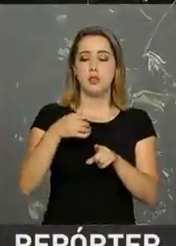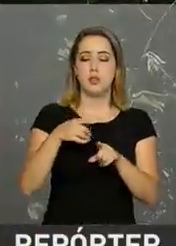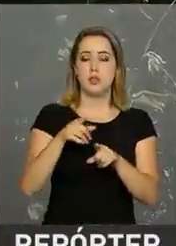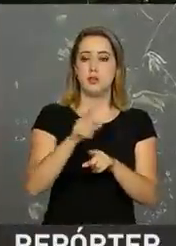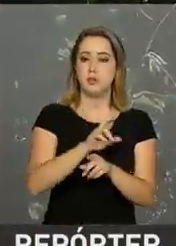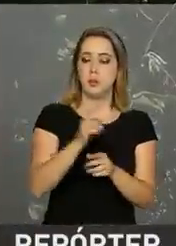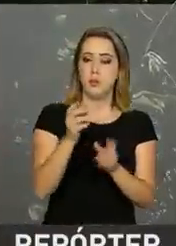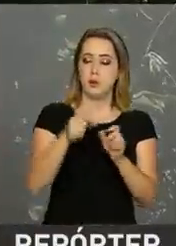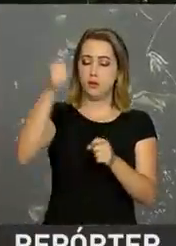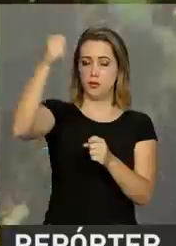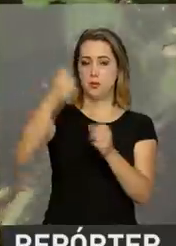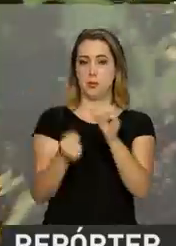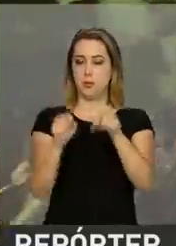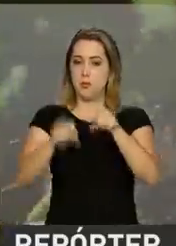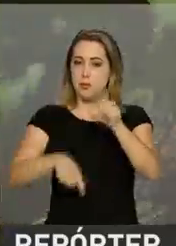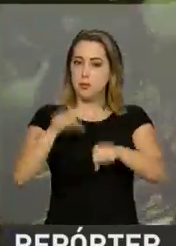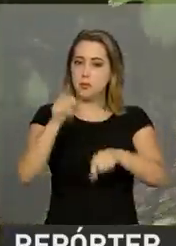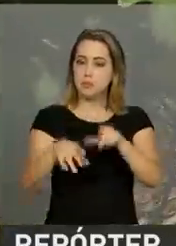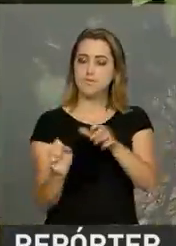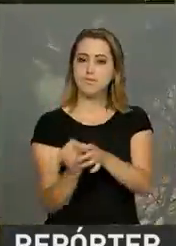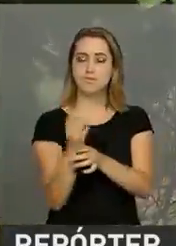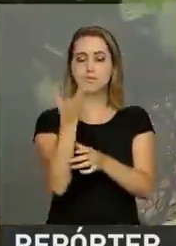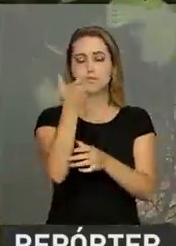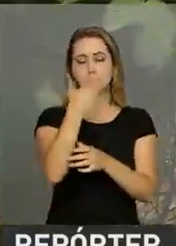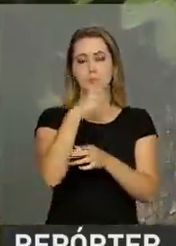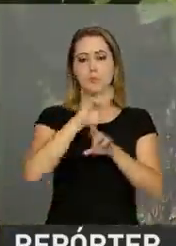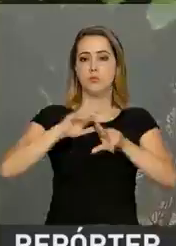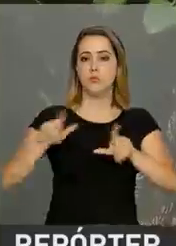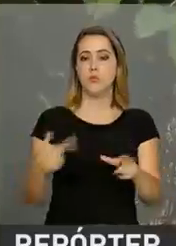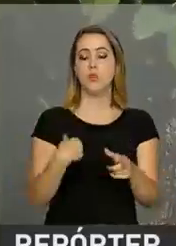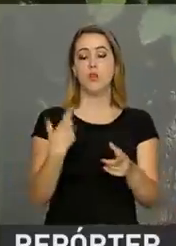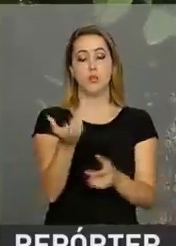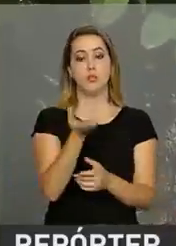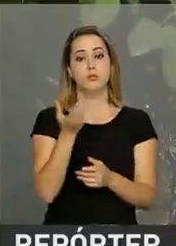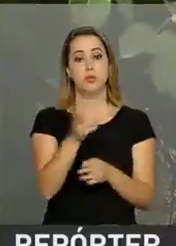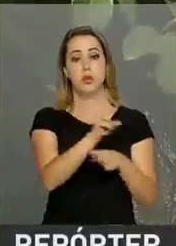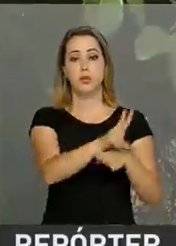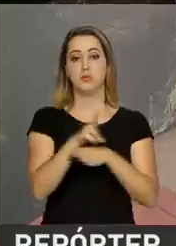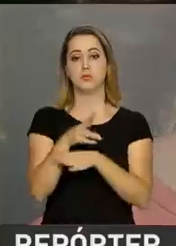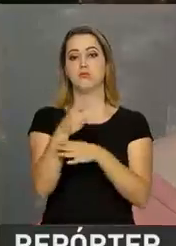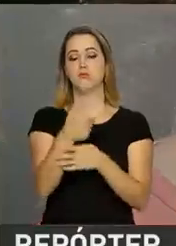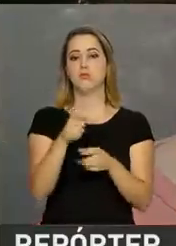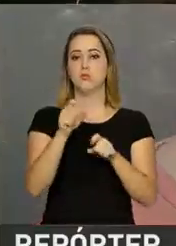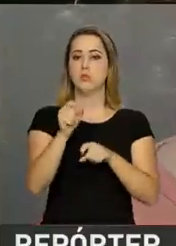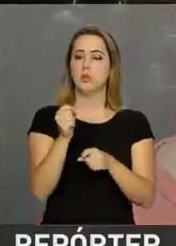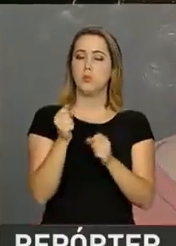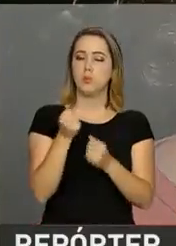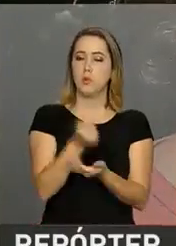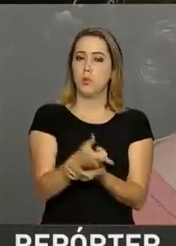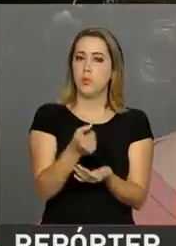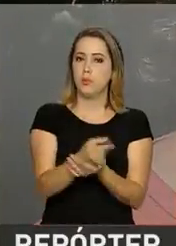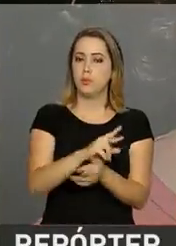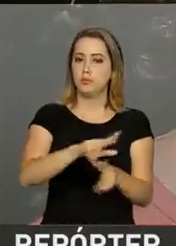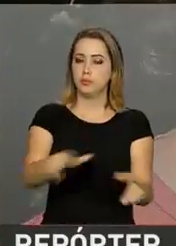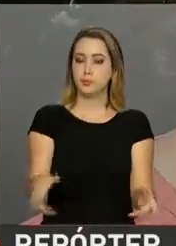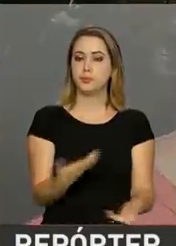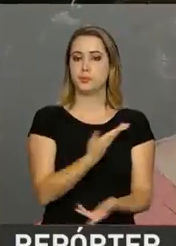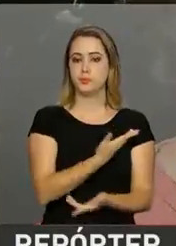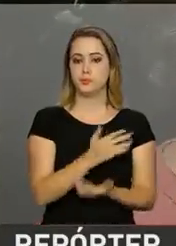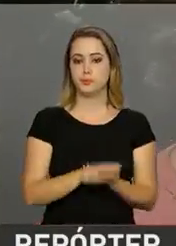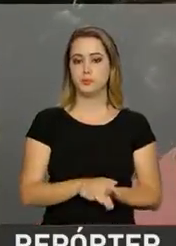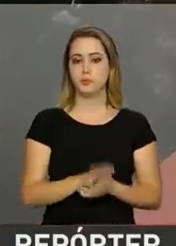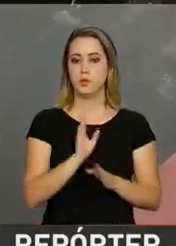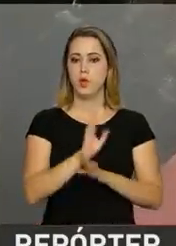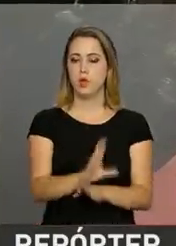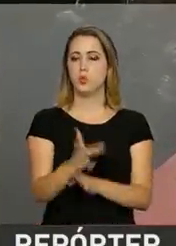investir na agrofloresta. Para isso, conta com a ajuda dos créditos de instalação. Ajuda muita gente, porque como a gente